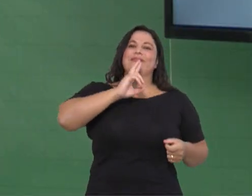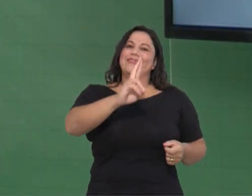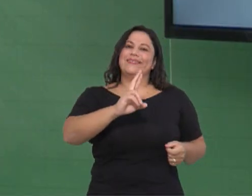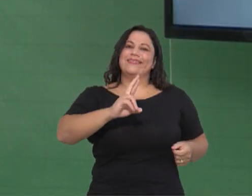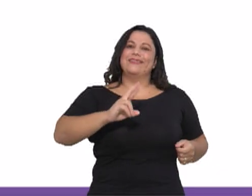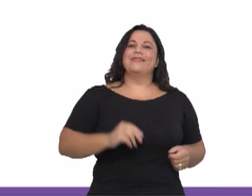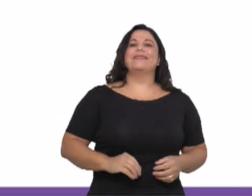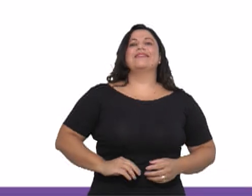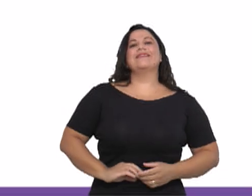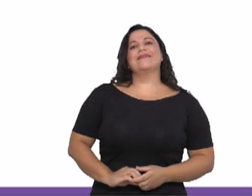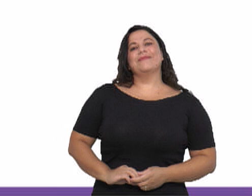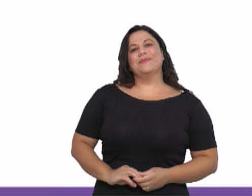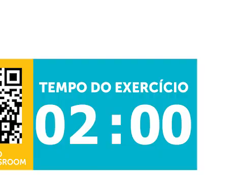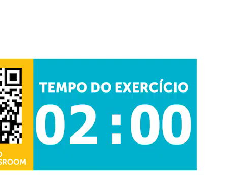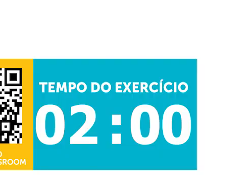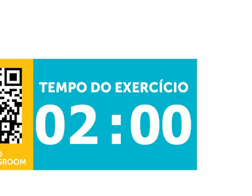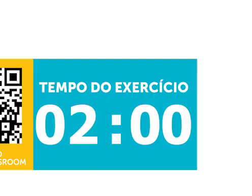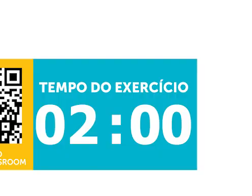quiz.